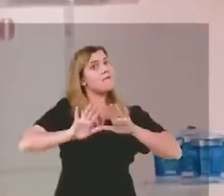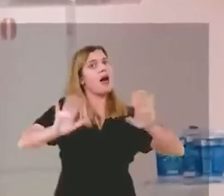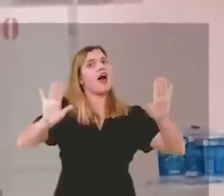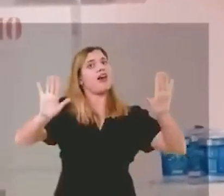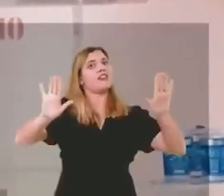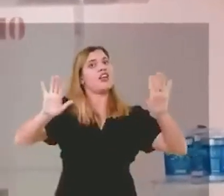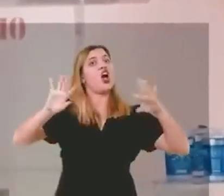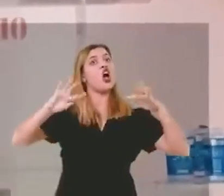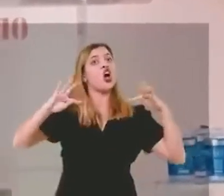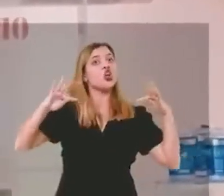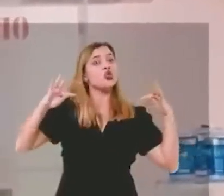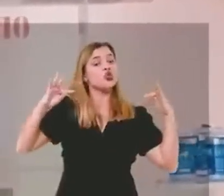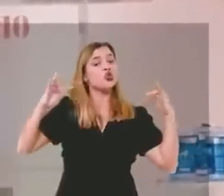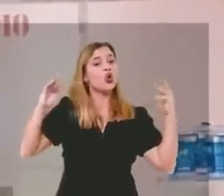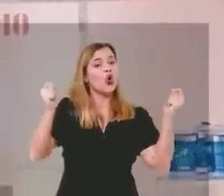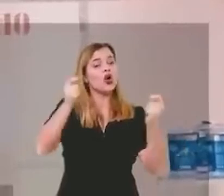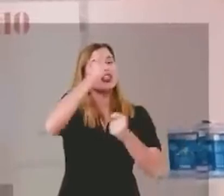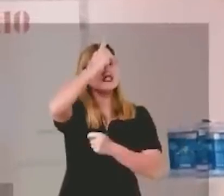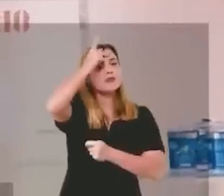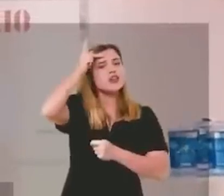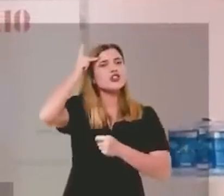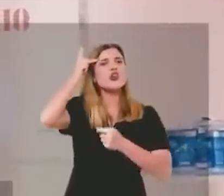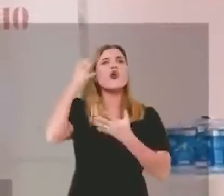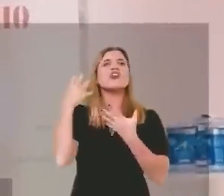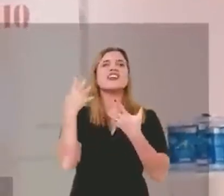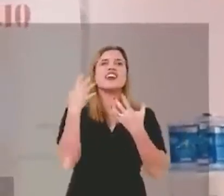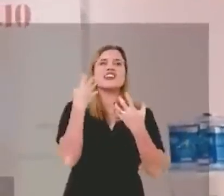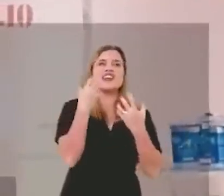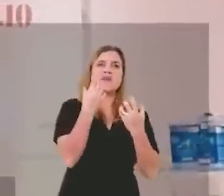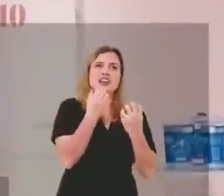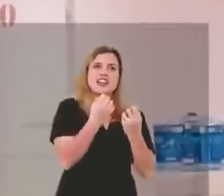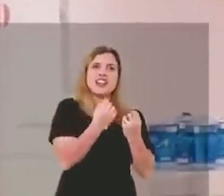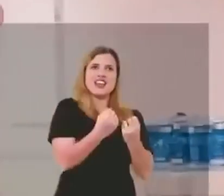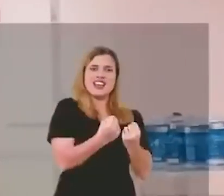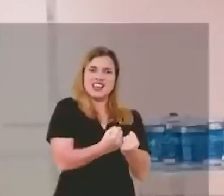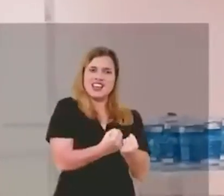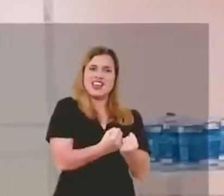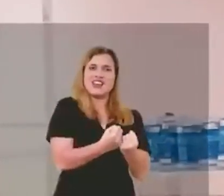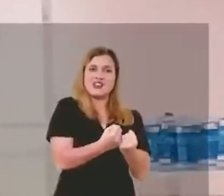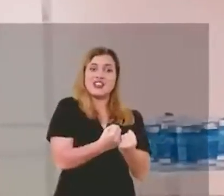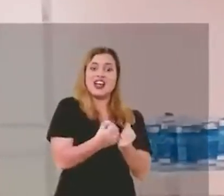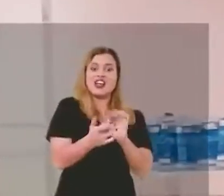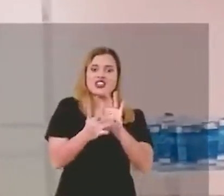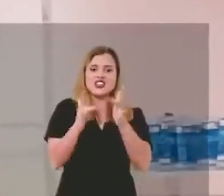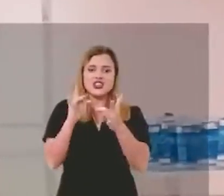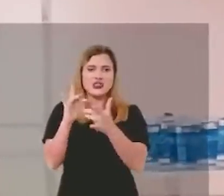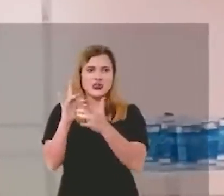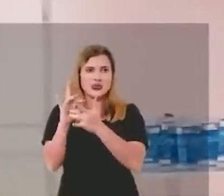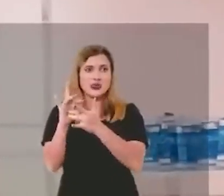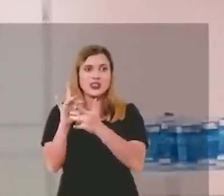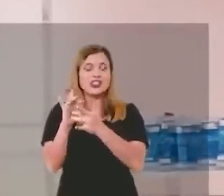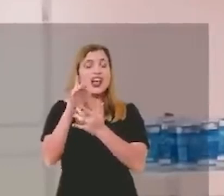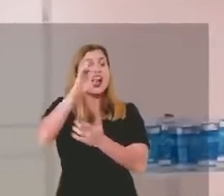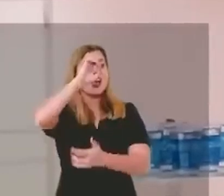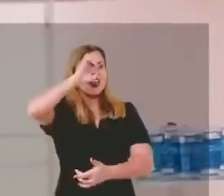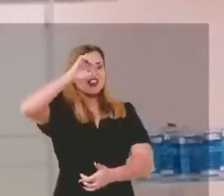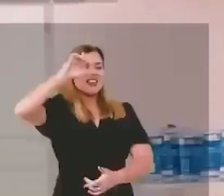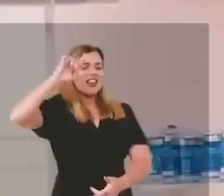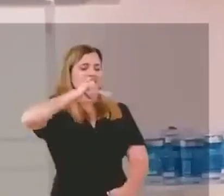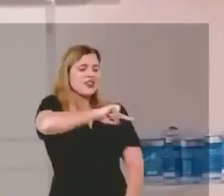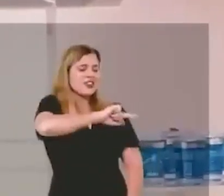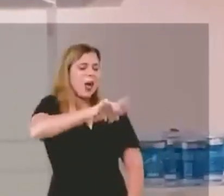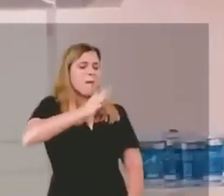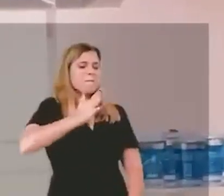da rejeição de Israel está escrito assim: mas a todos quantos o receberam, deu-lhes o poder de serem